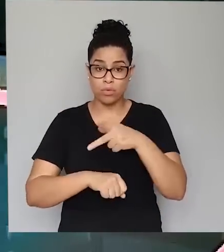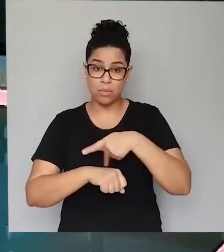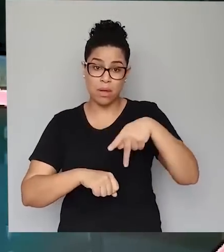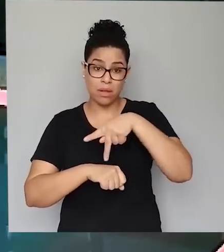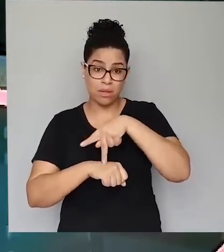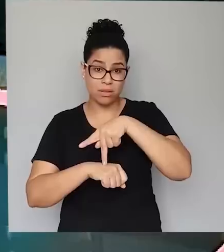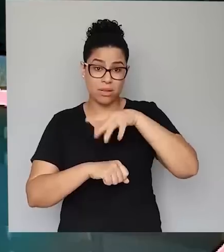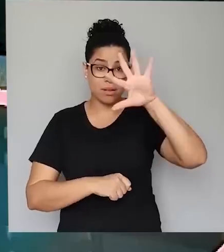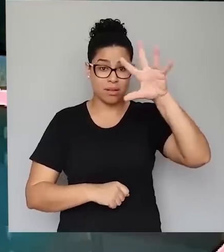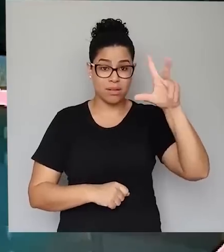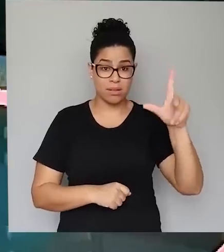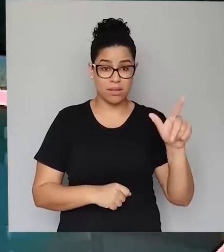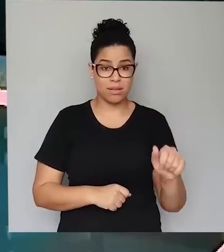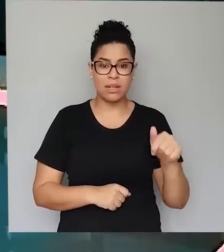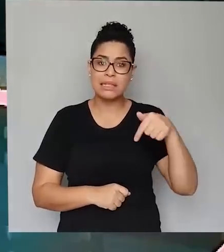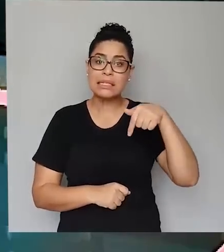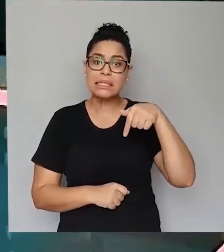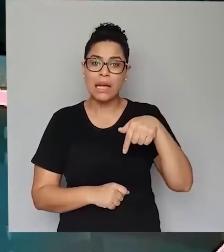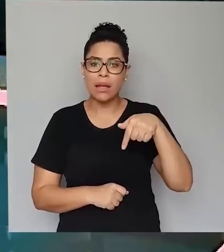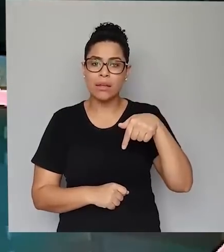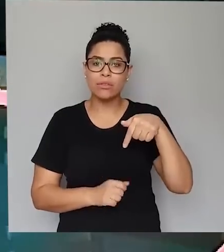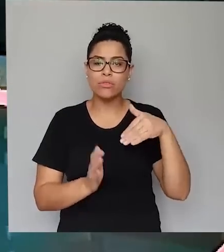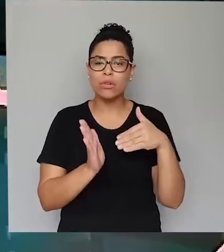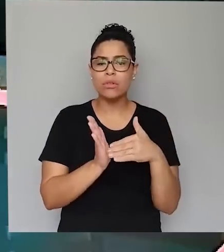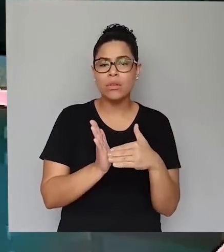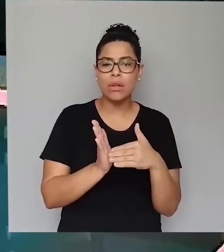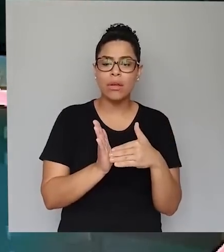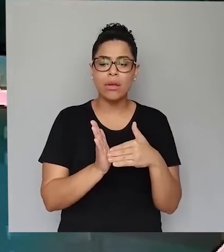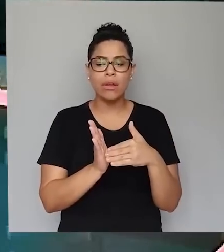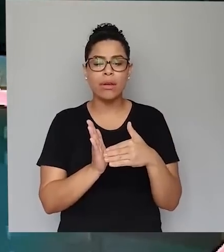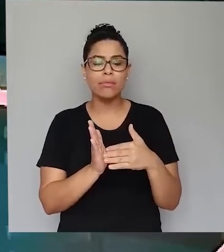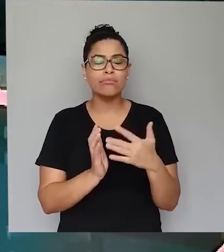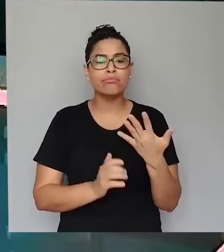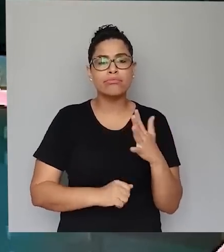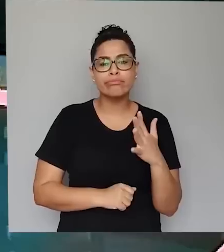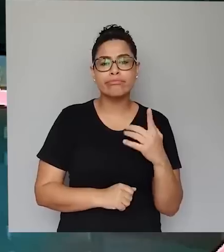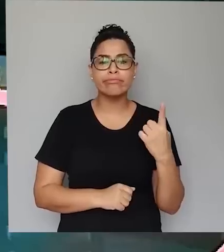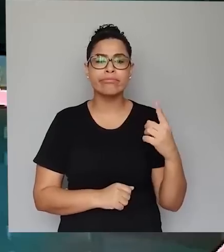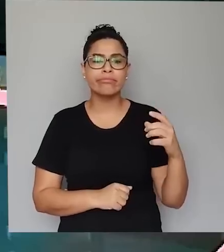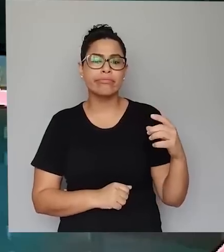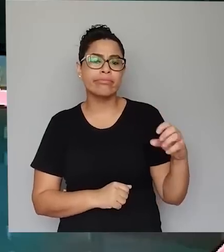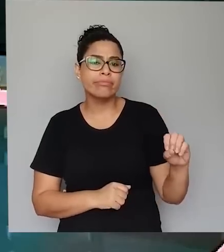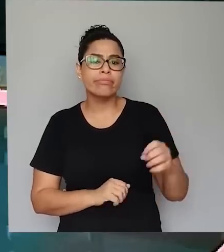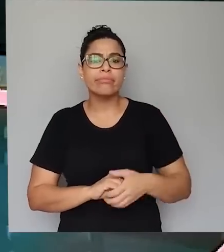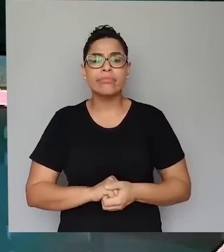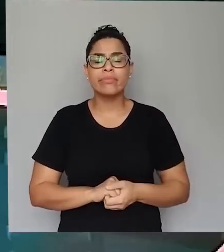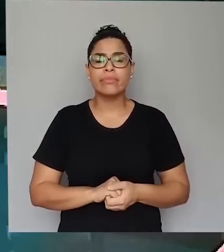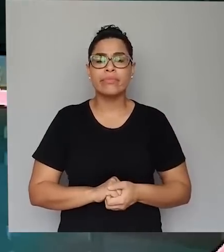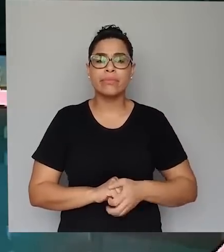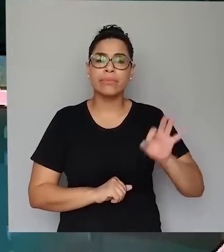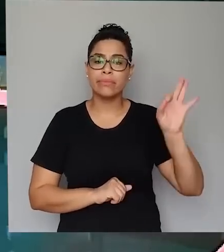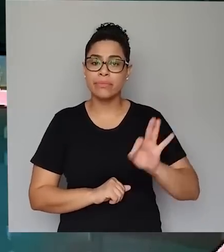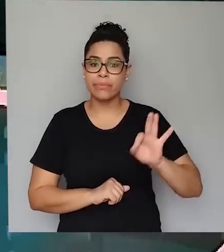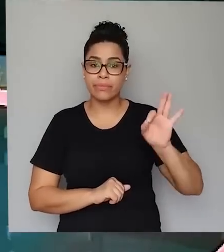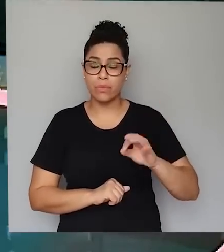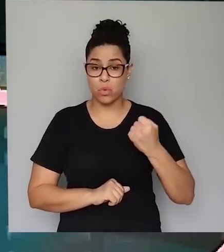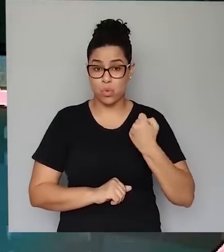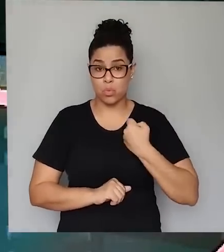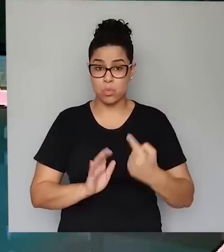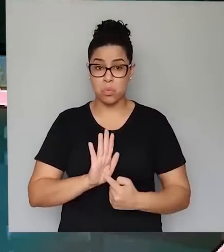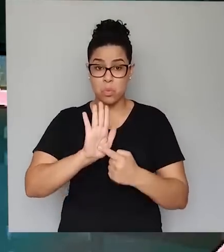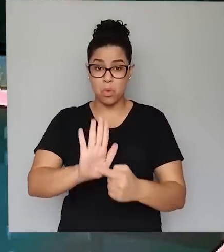onde consomem de 7 a 19 liters. Esses números